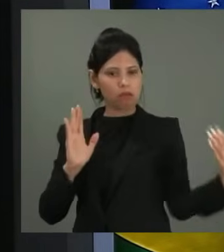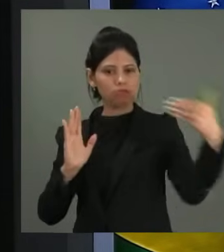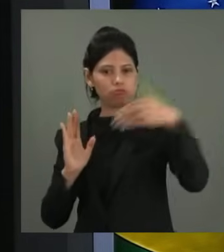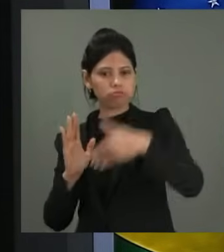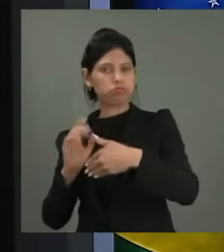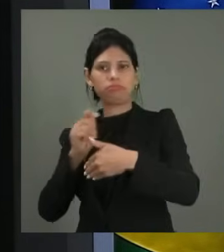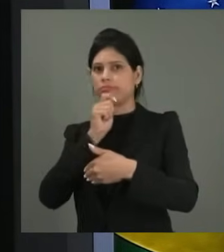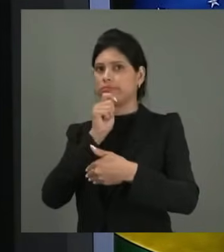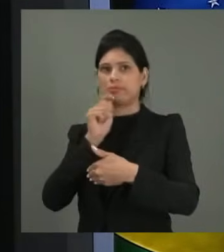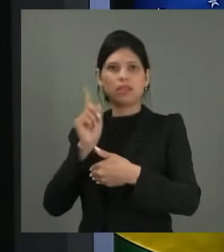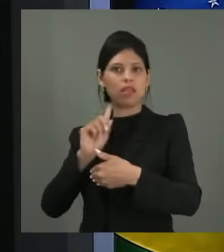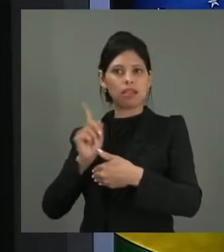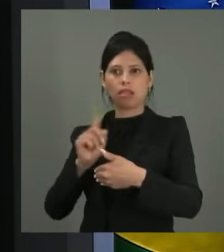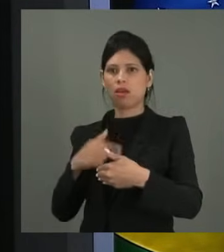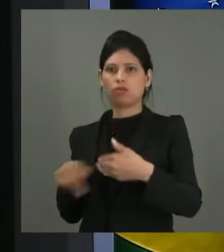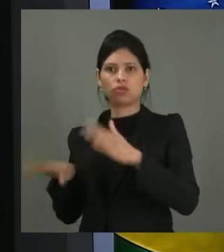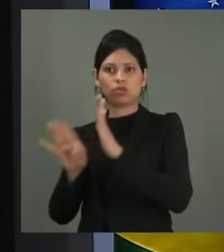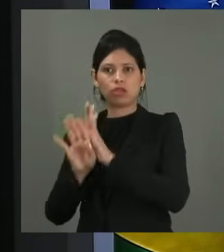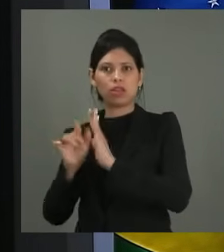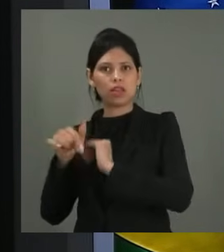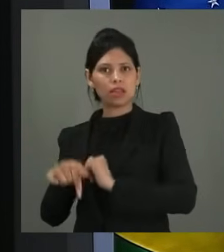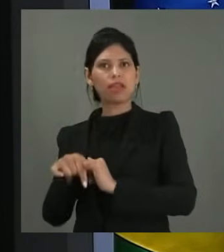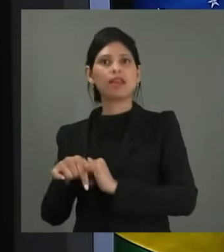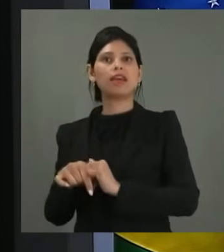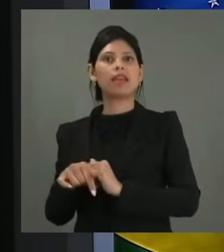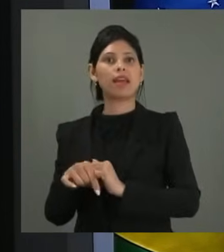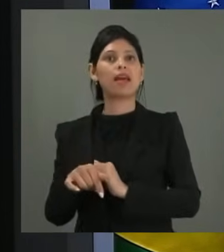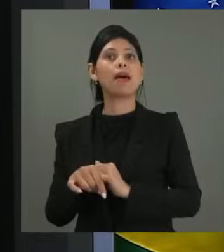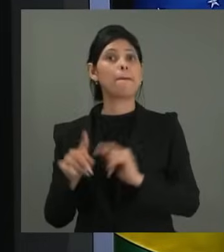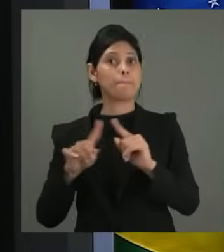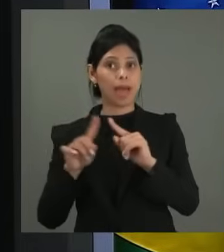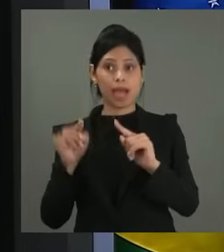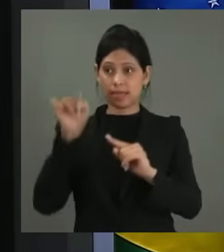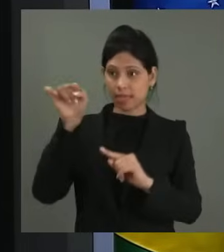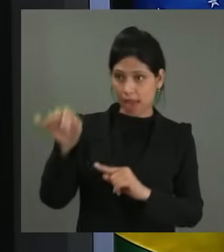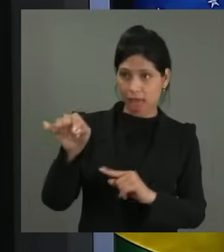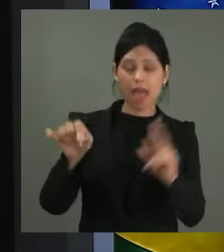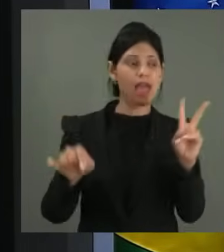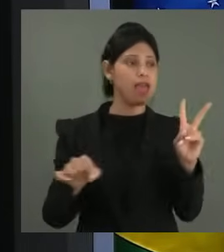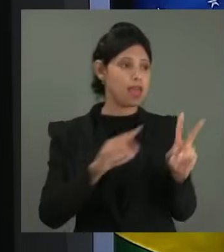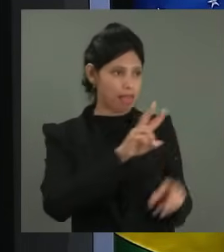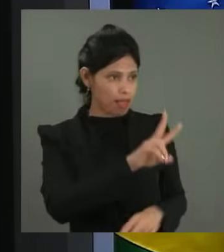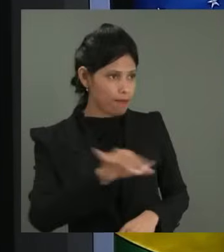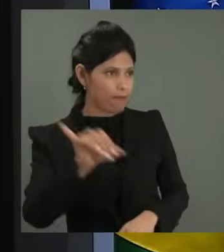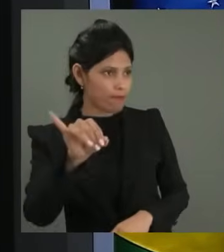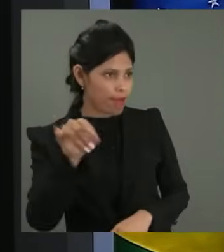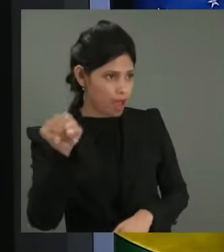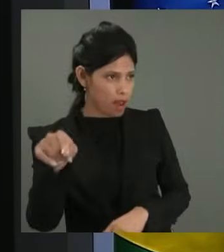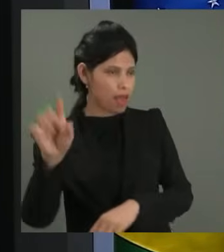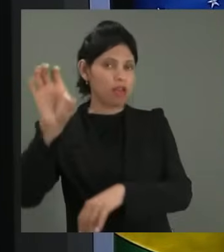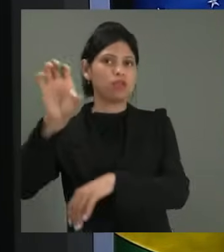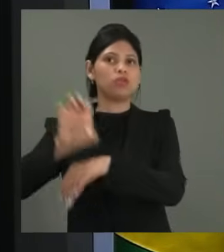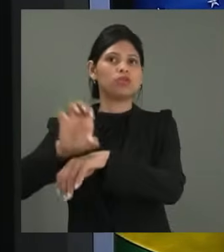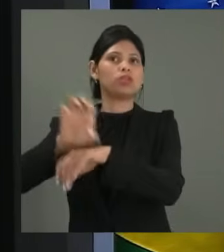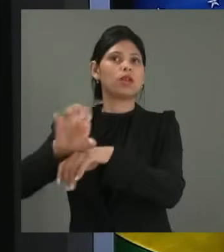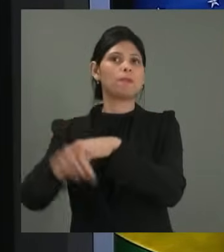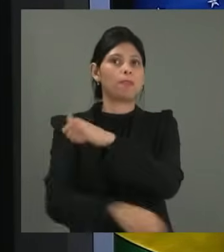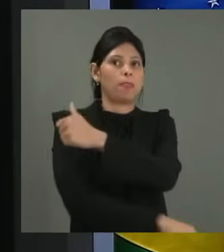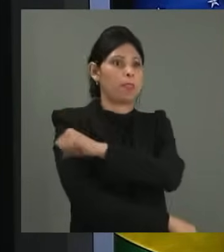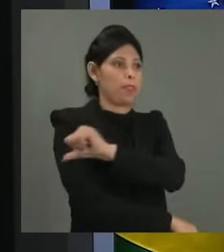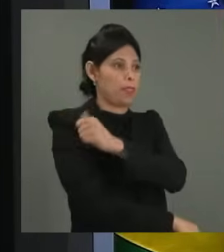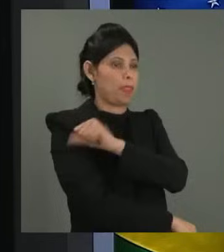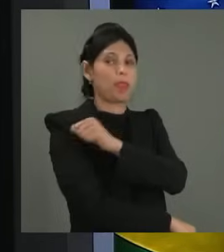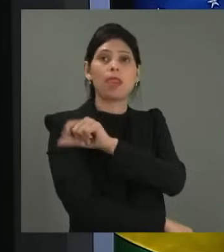vai totalmente sem nenhum tipo de proteção. Lá no Rio de Janeiro, uma